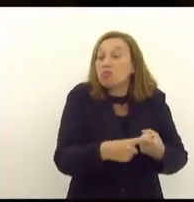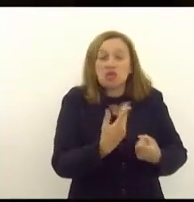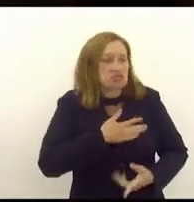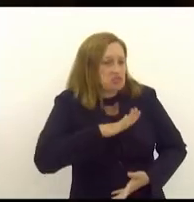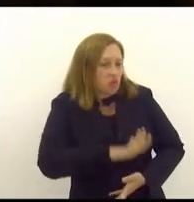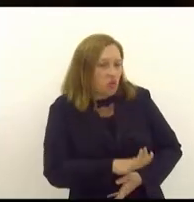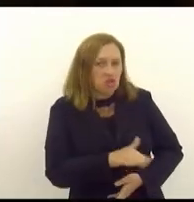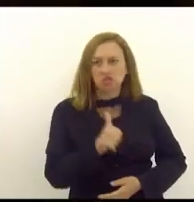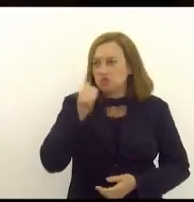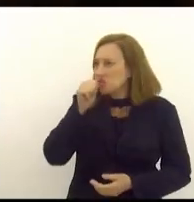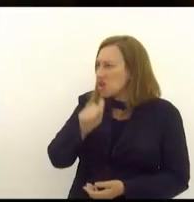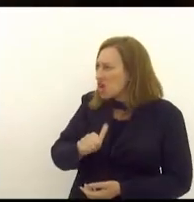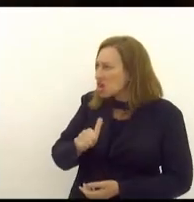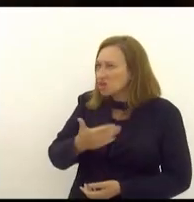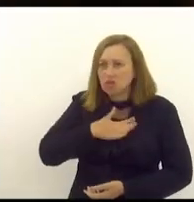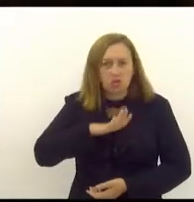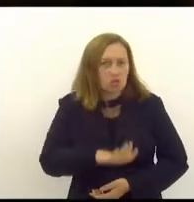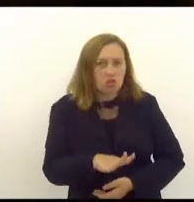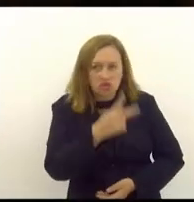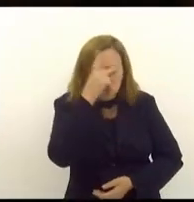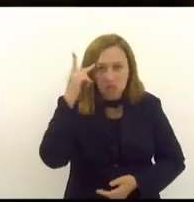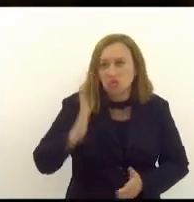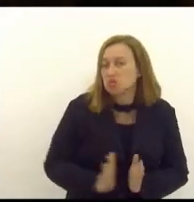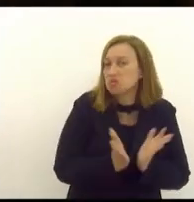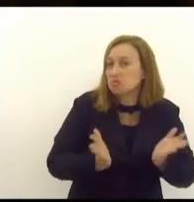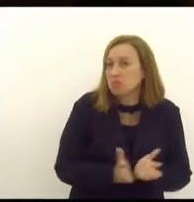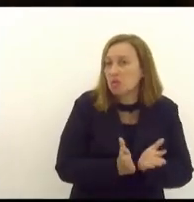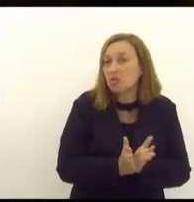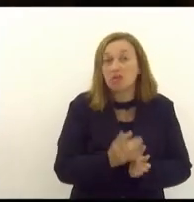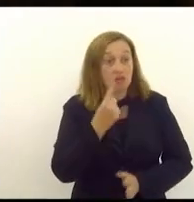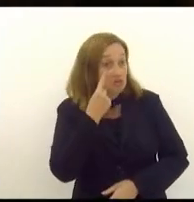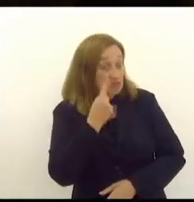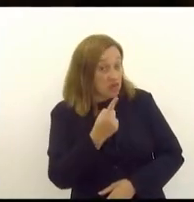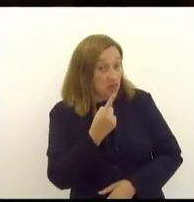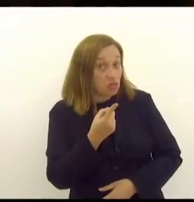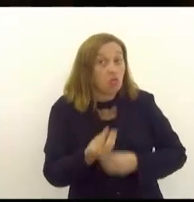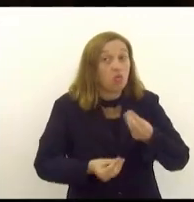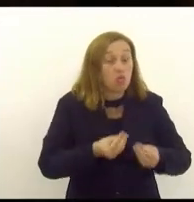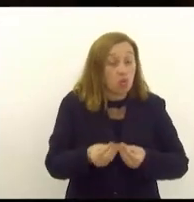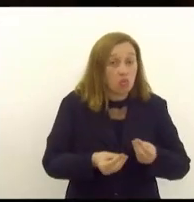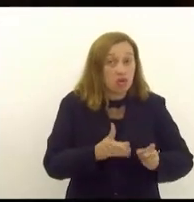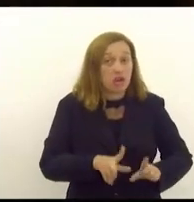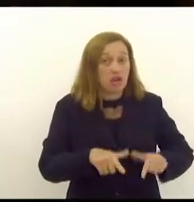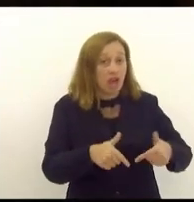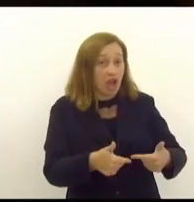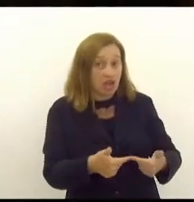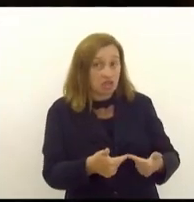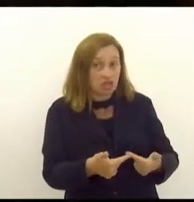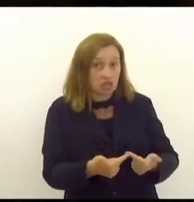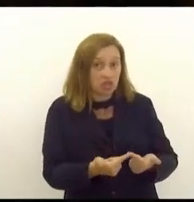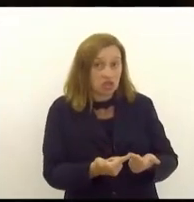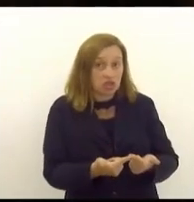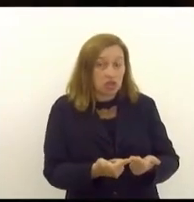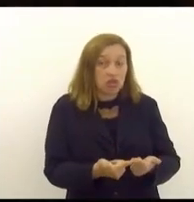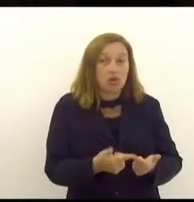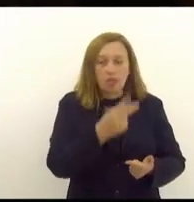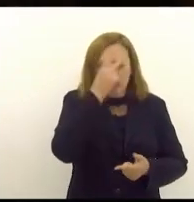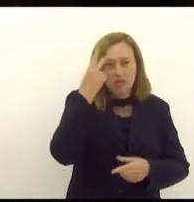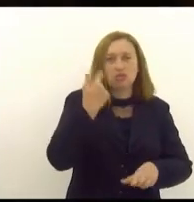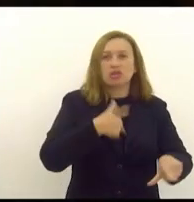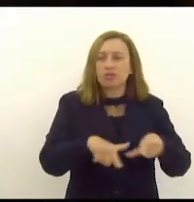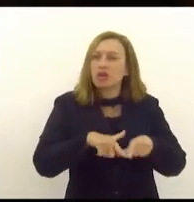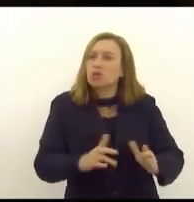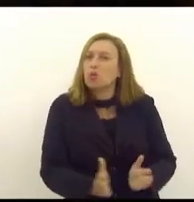gosta nem das mulheres nem das pessoas mais pobres haja Vista forma truculenta é agressiva como tratou um trabalhador